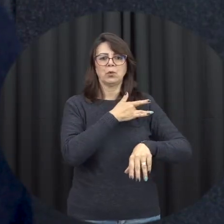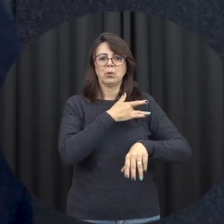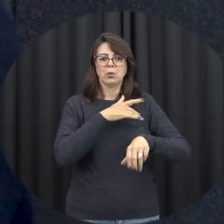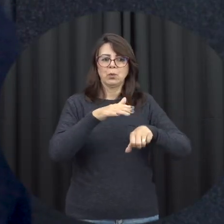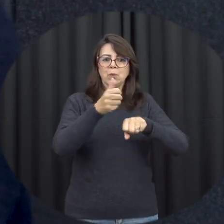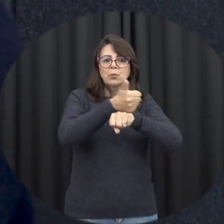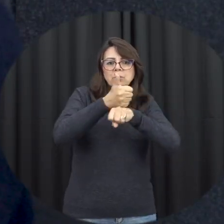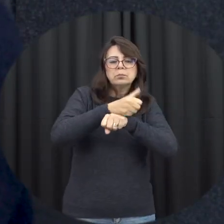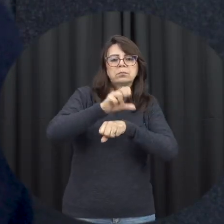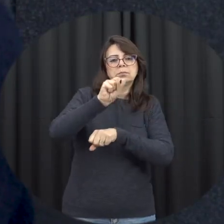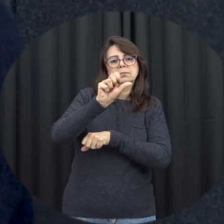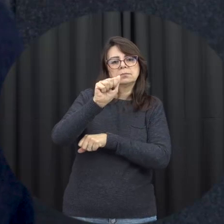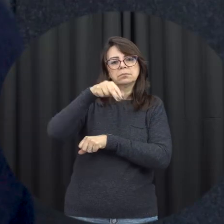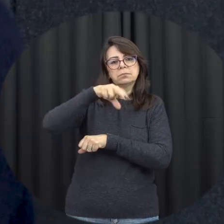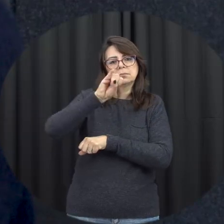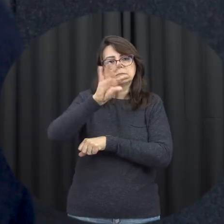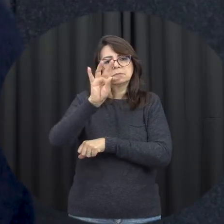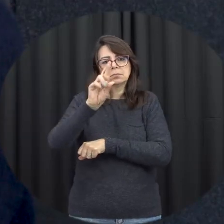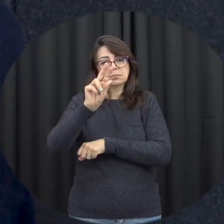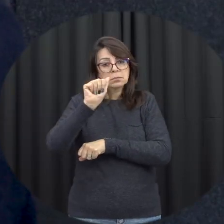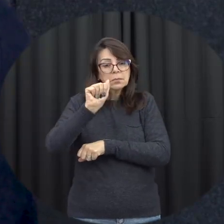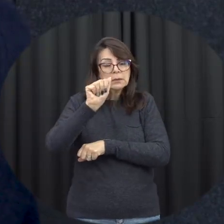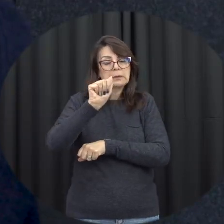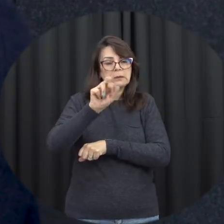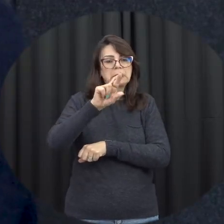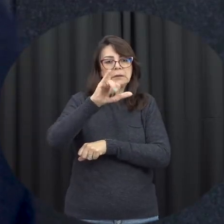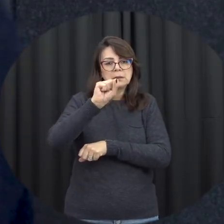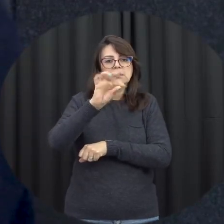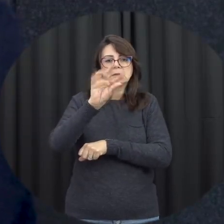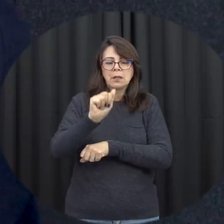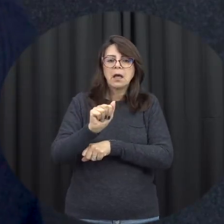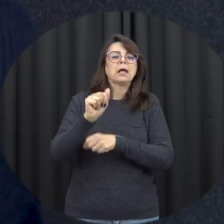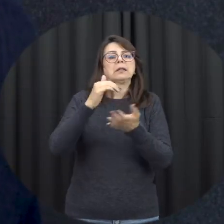o sanitarista também, porque esses